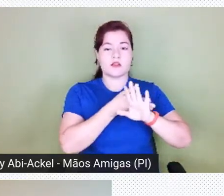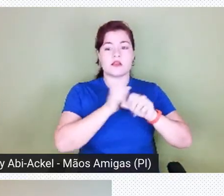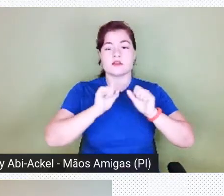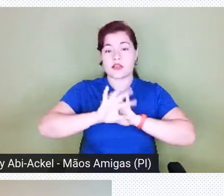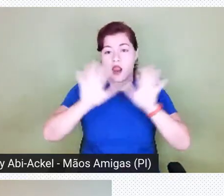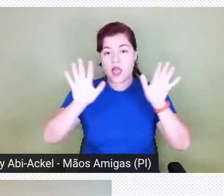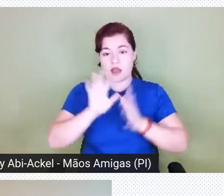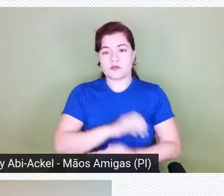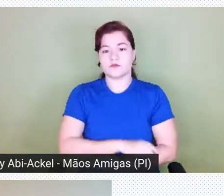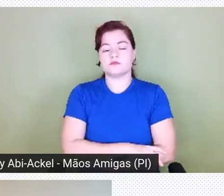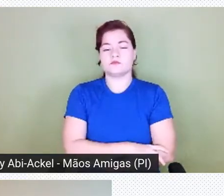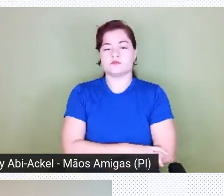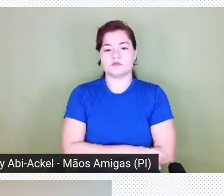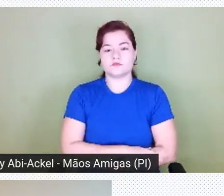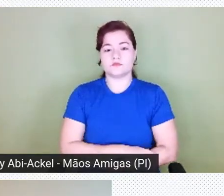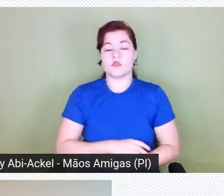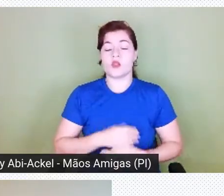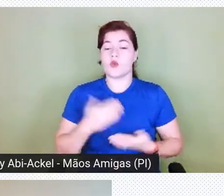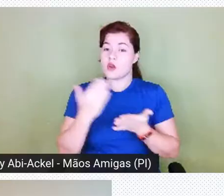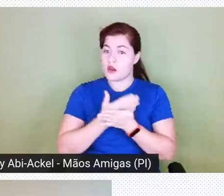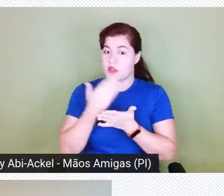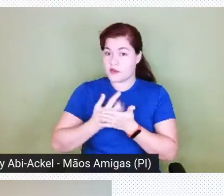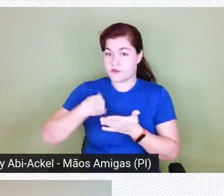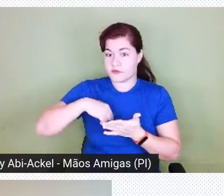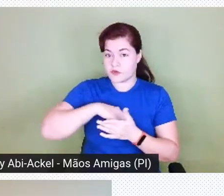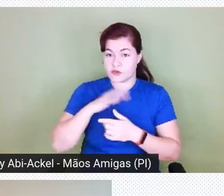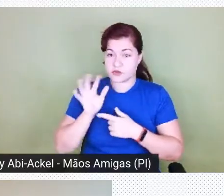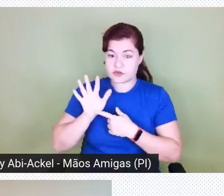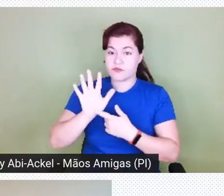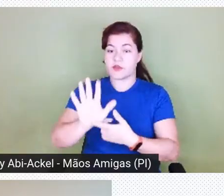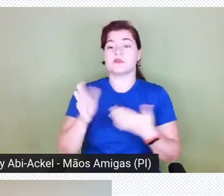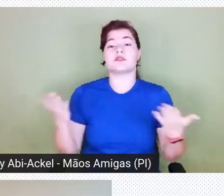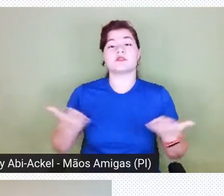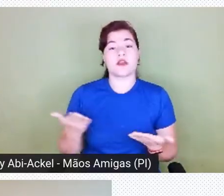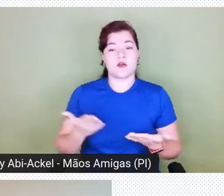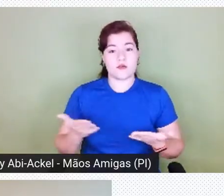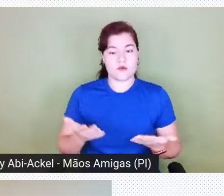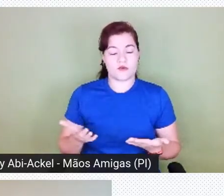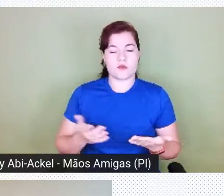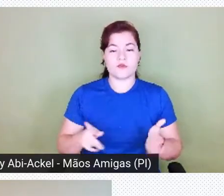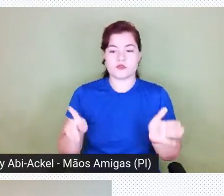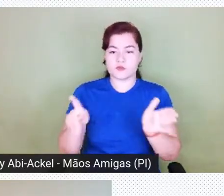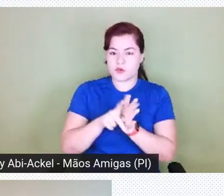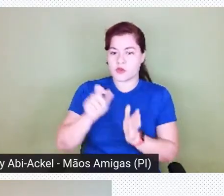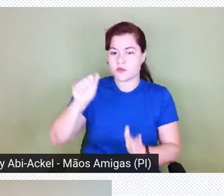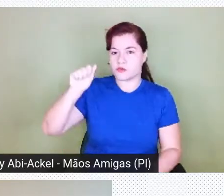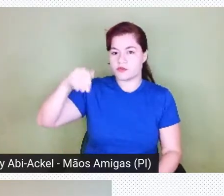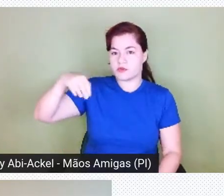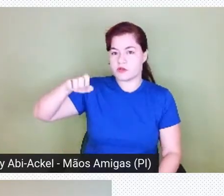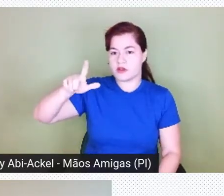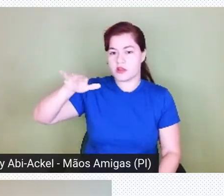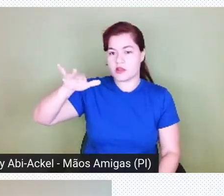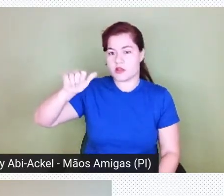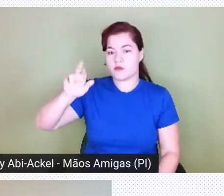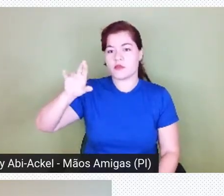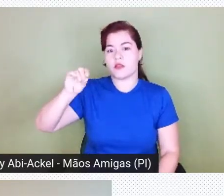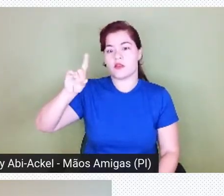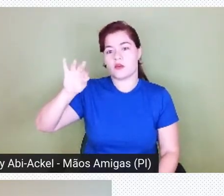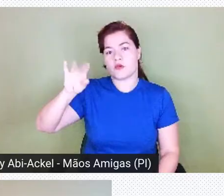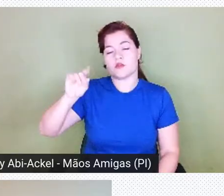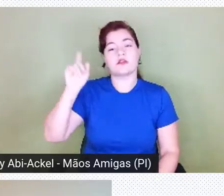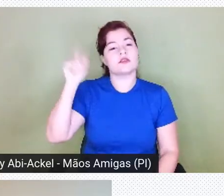claro. O livro que nós vamos apresentar hoje, da benfeitora Amélia Rodrigues, é esta